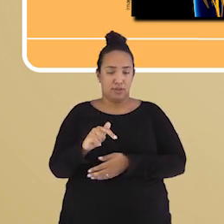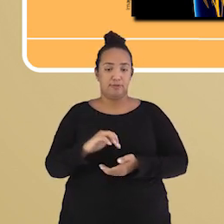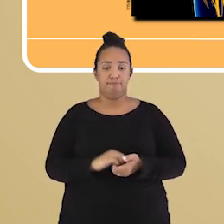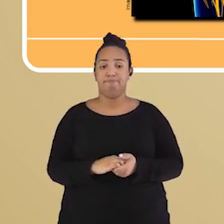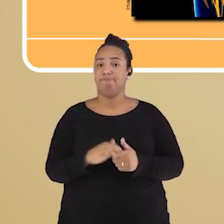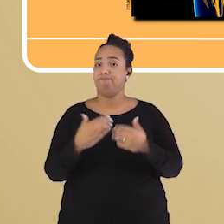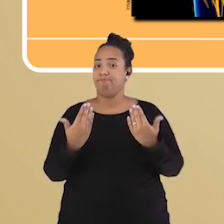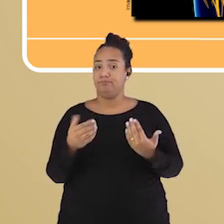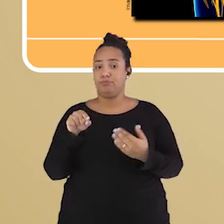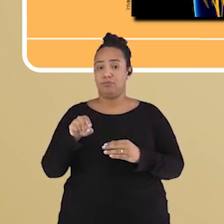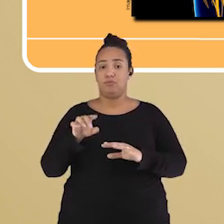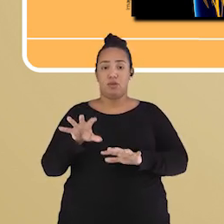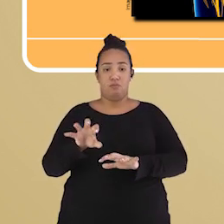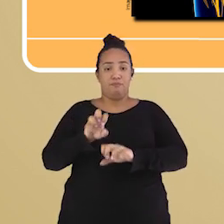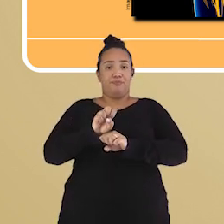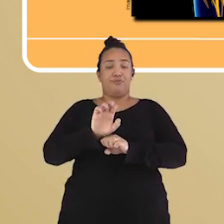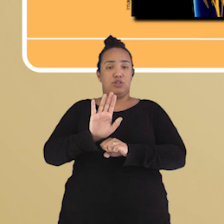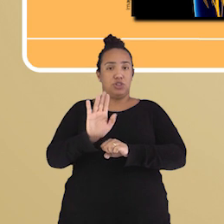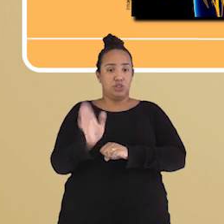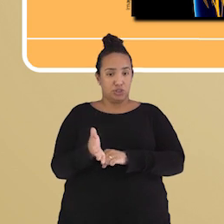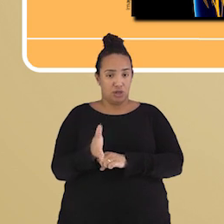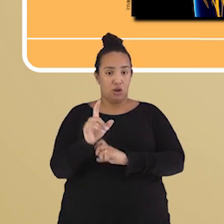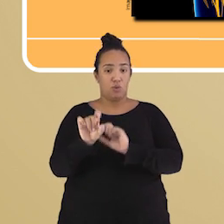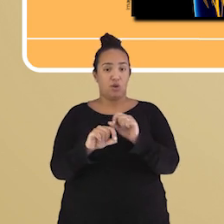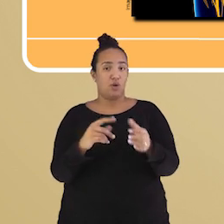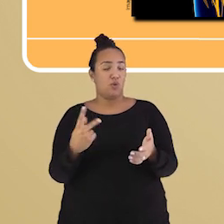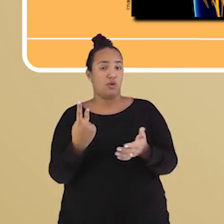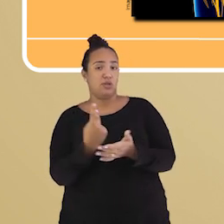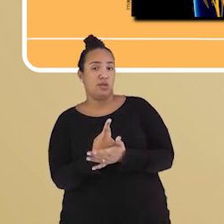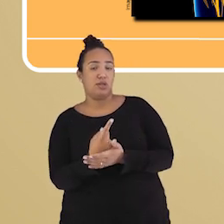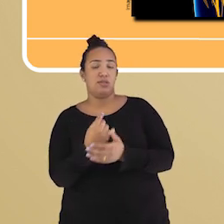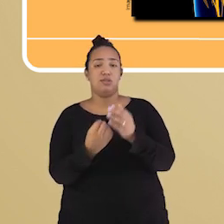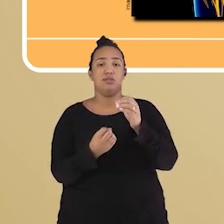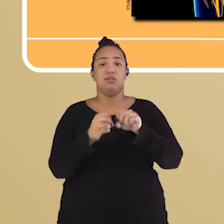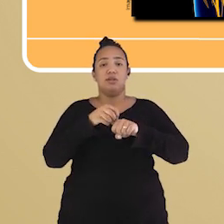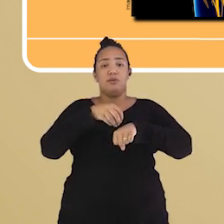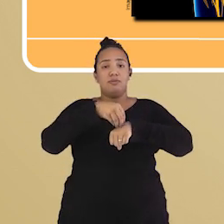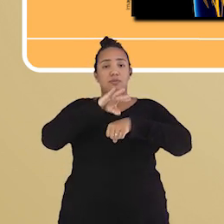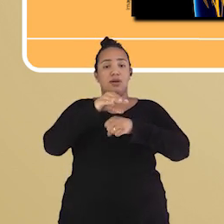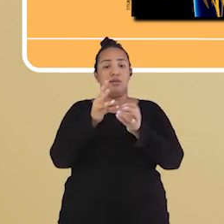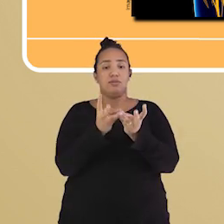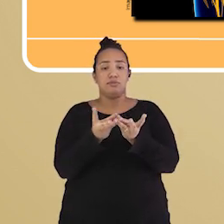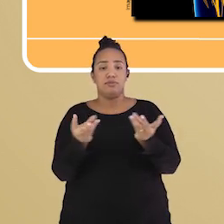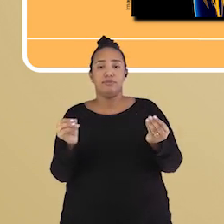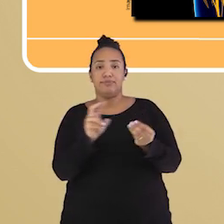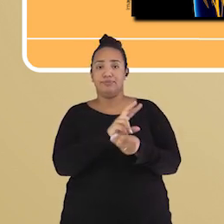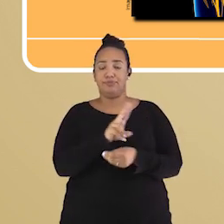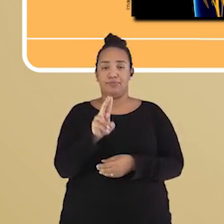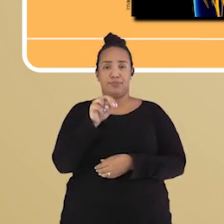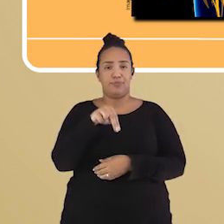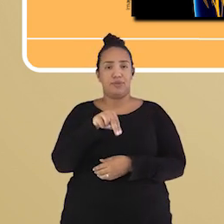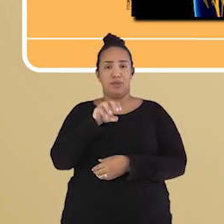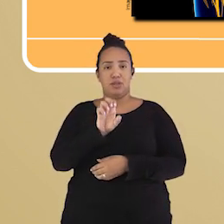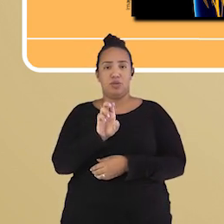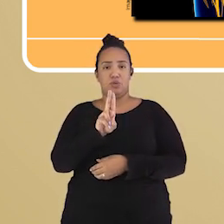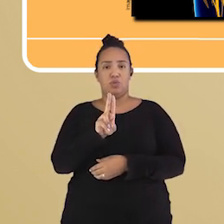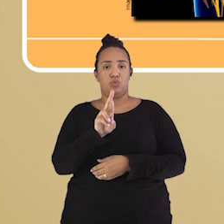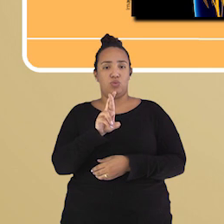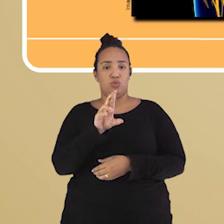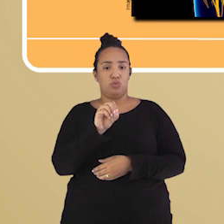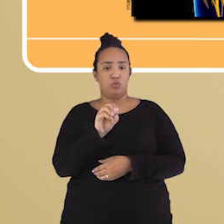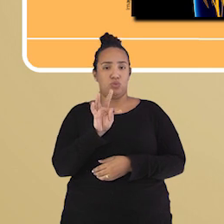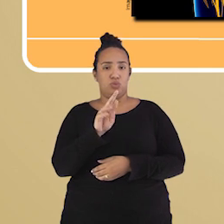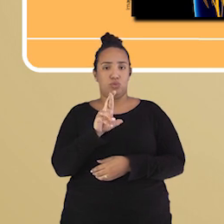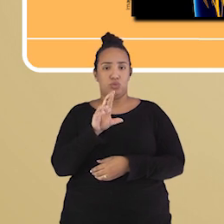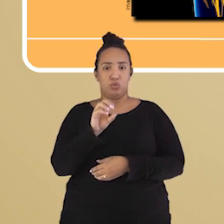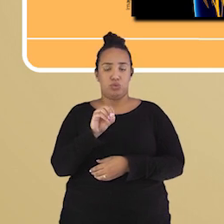nervoso chega às ramificações do axônio, estimula a liberação de substâncias chamadas neurotransmissores, que são liberadas